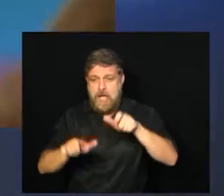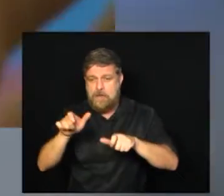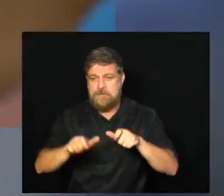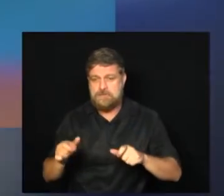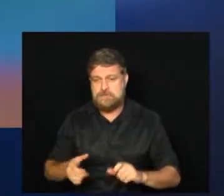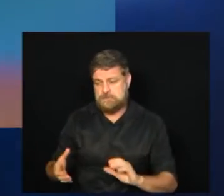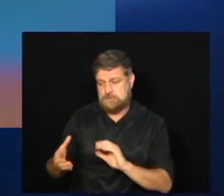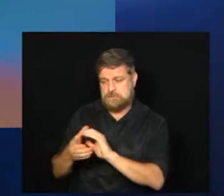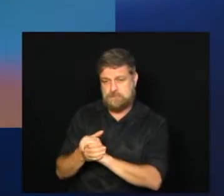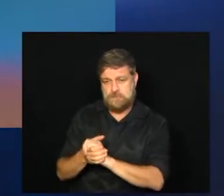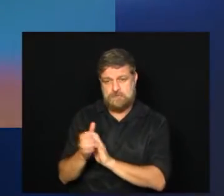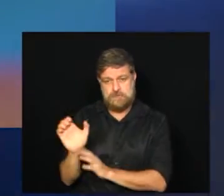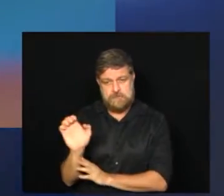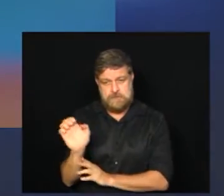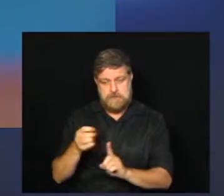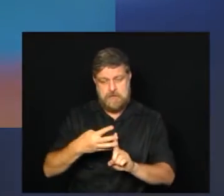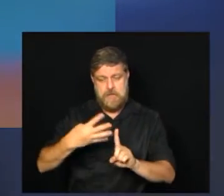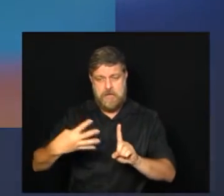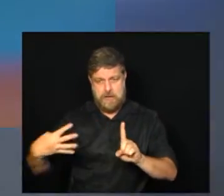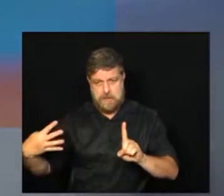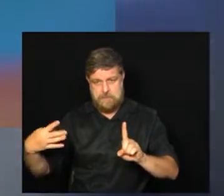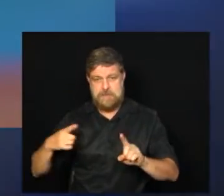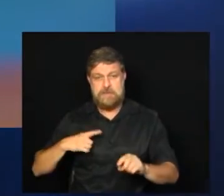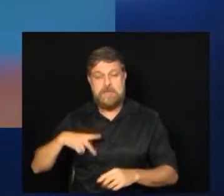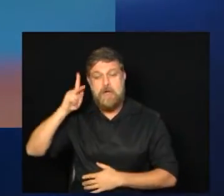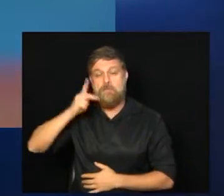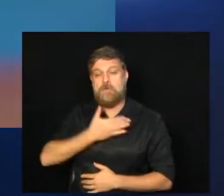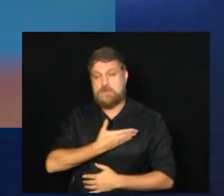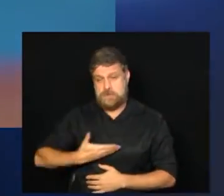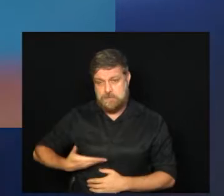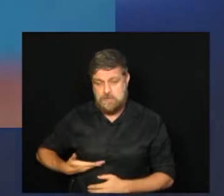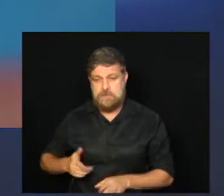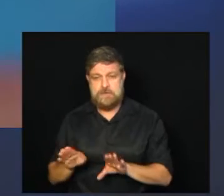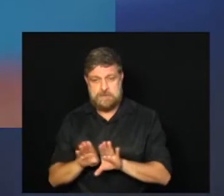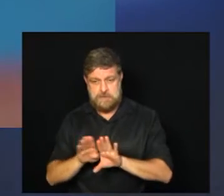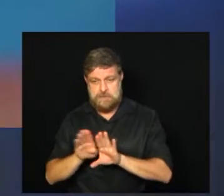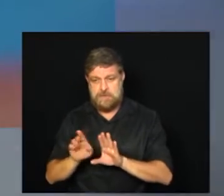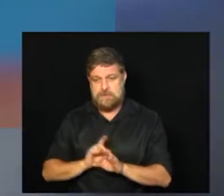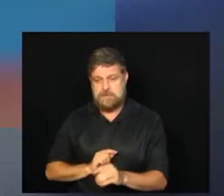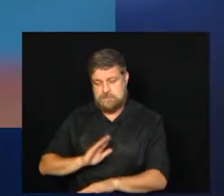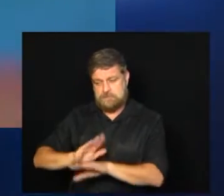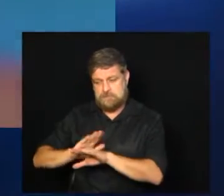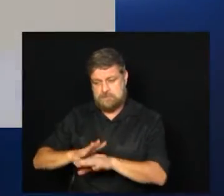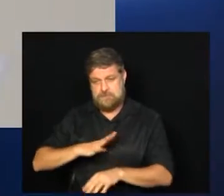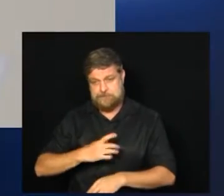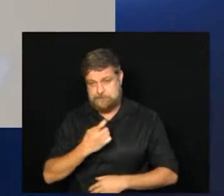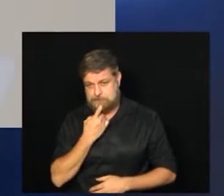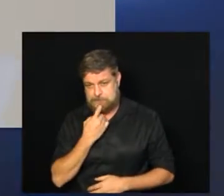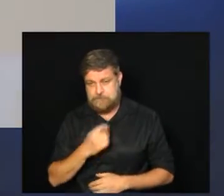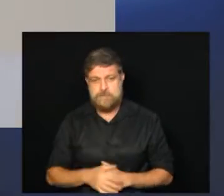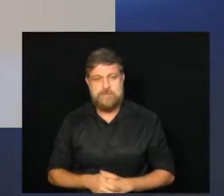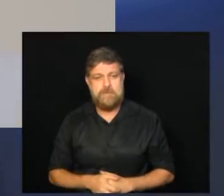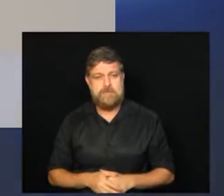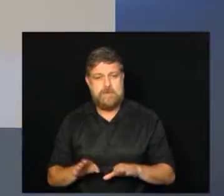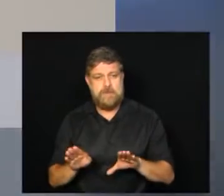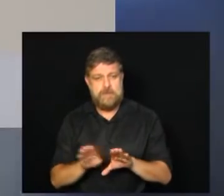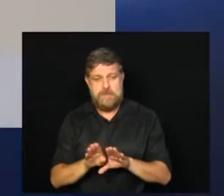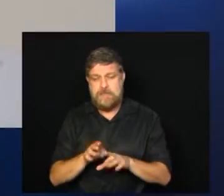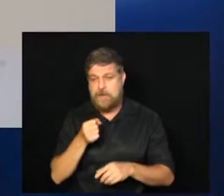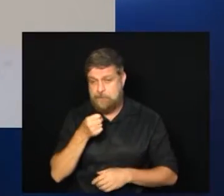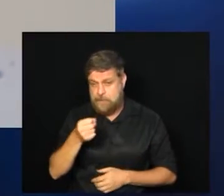estável homoafetiva acesso a políticas públicas desenvolvidas pelo município. E tem